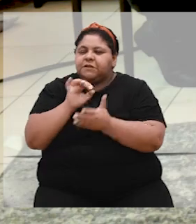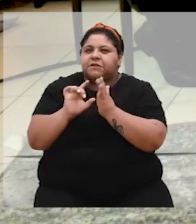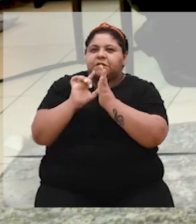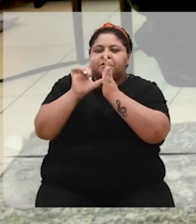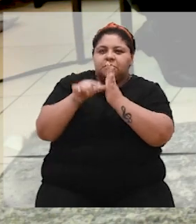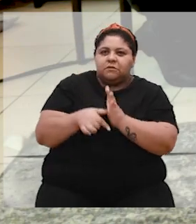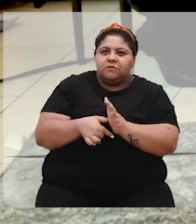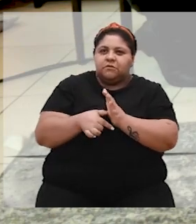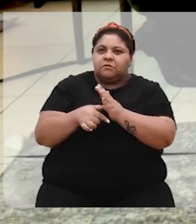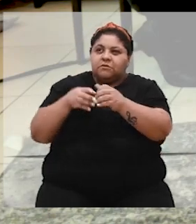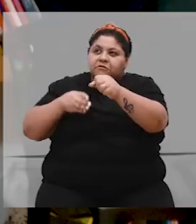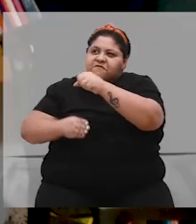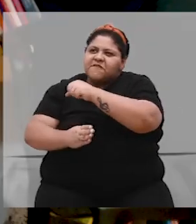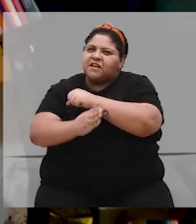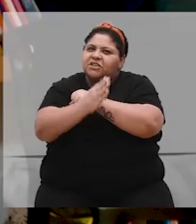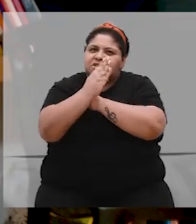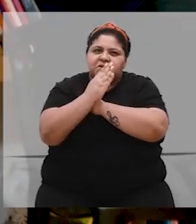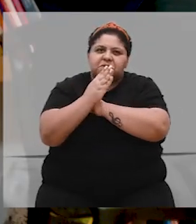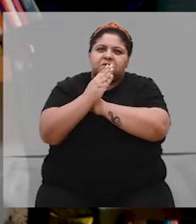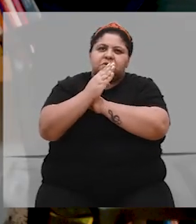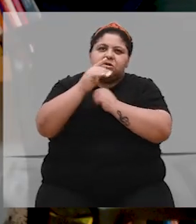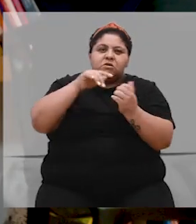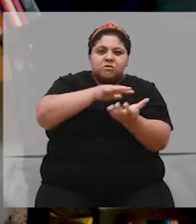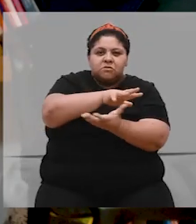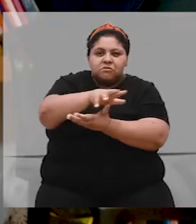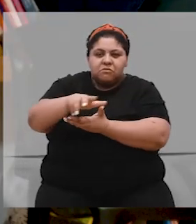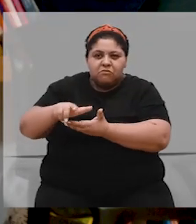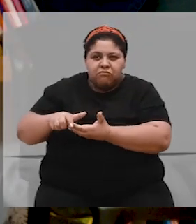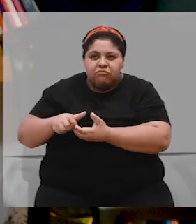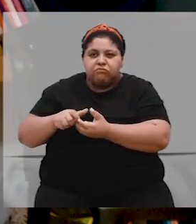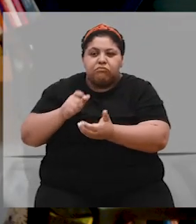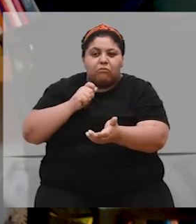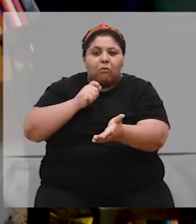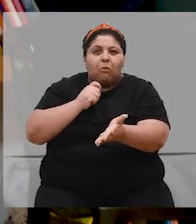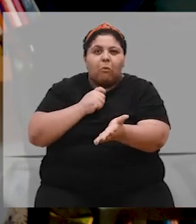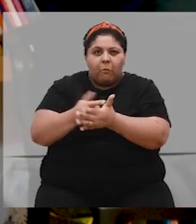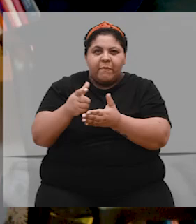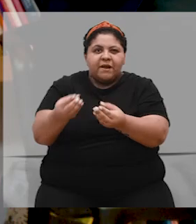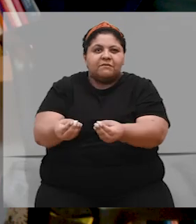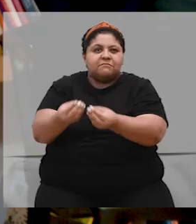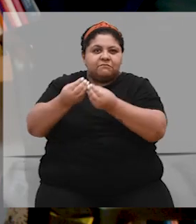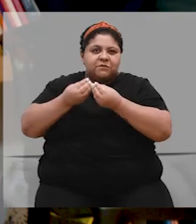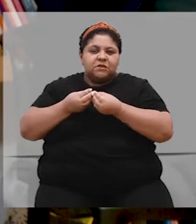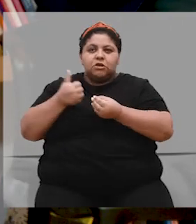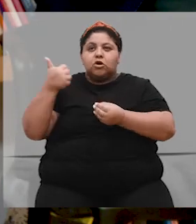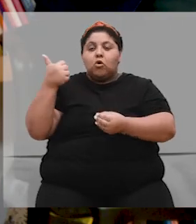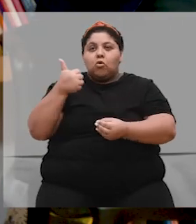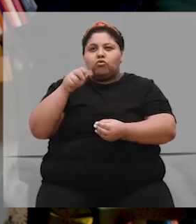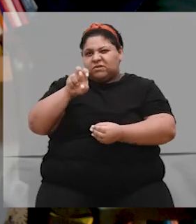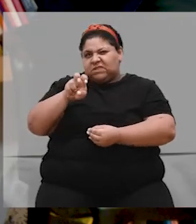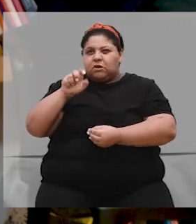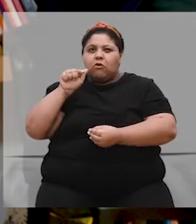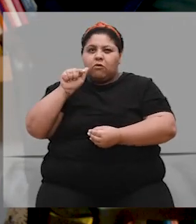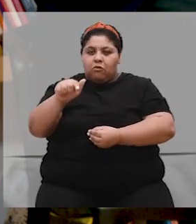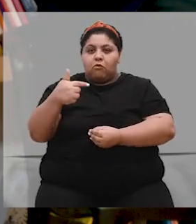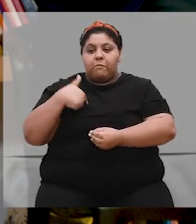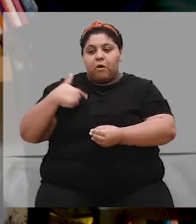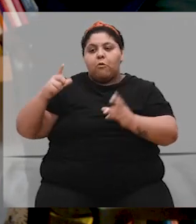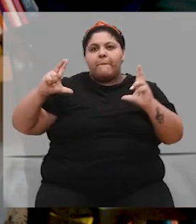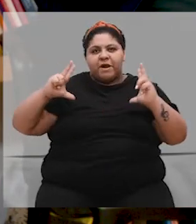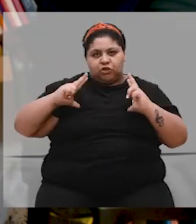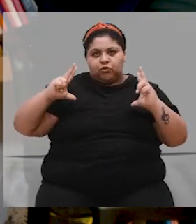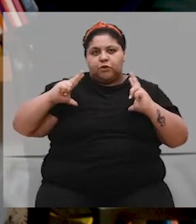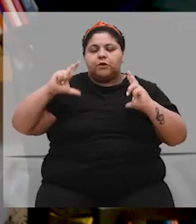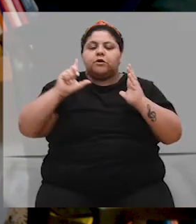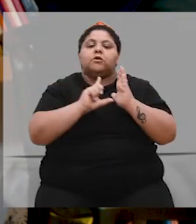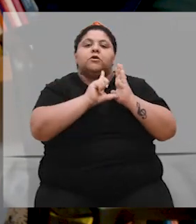e depois viajando pelo mundo, trazendo livros e ganhando livros. Então 5.000 primeiros títulos foi meu acervo